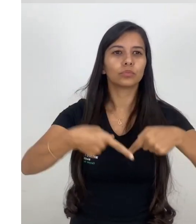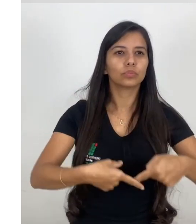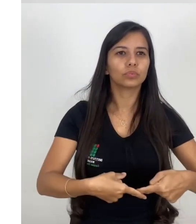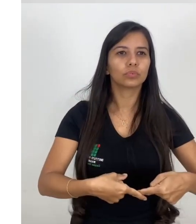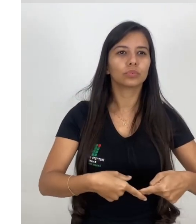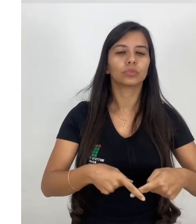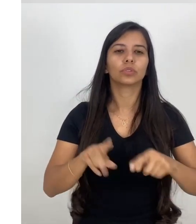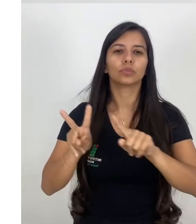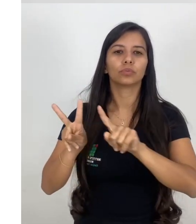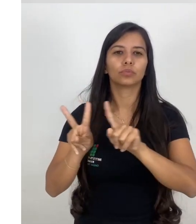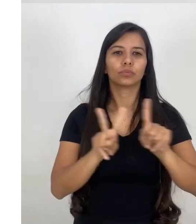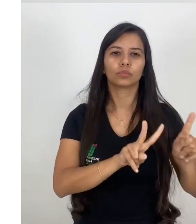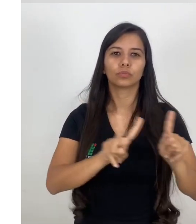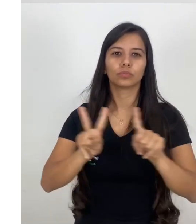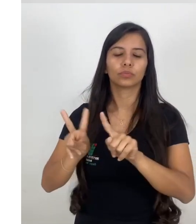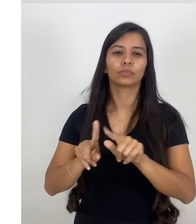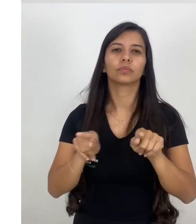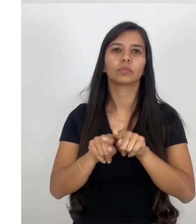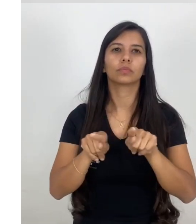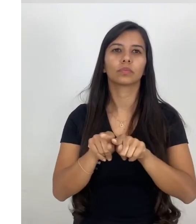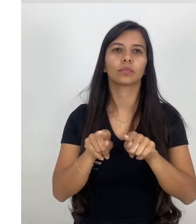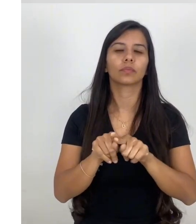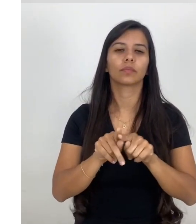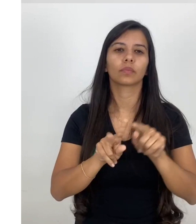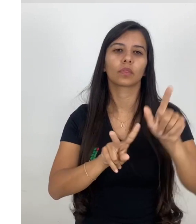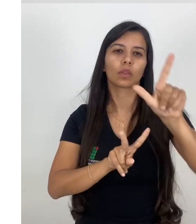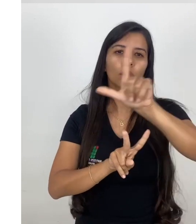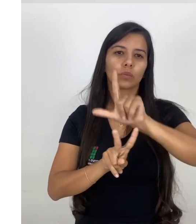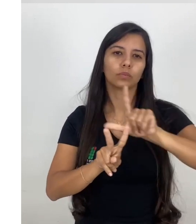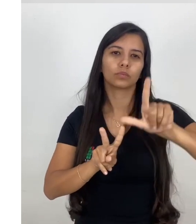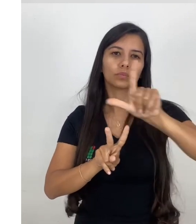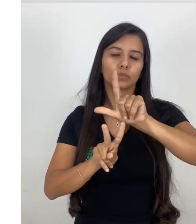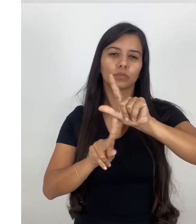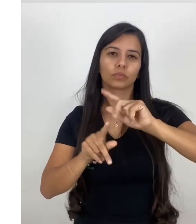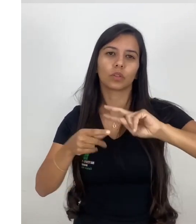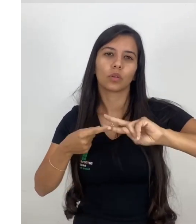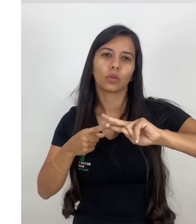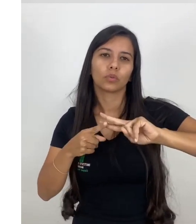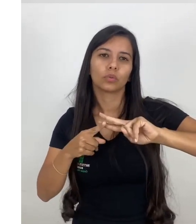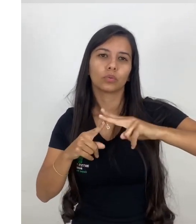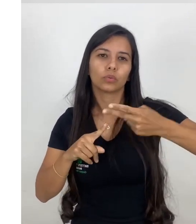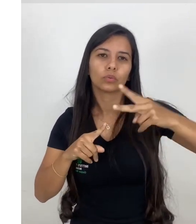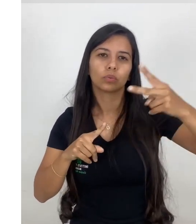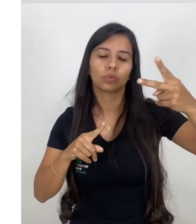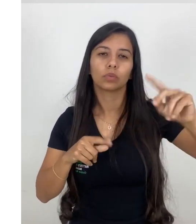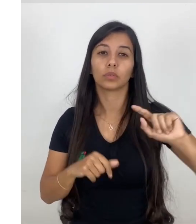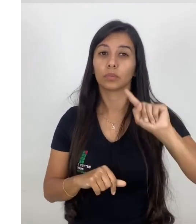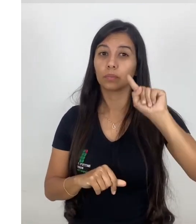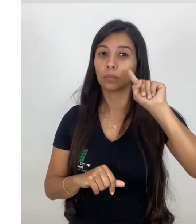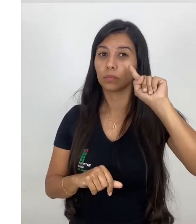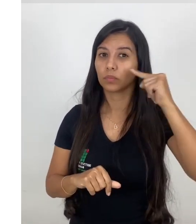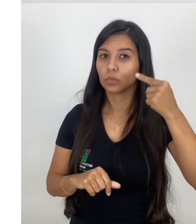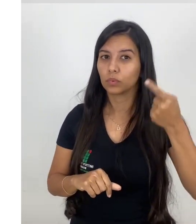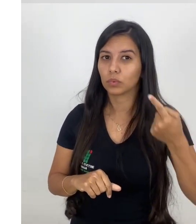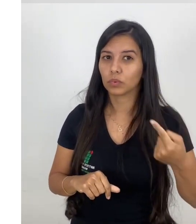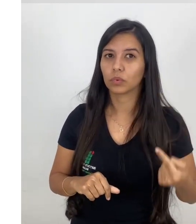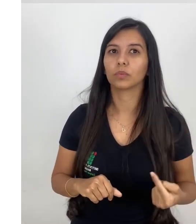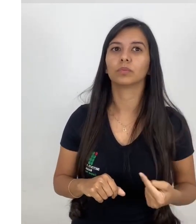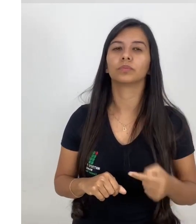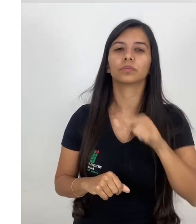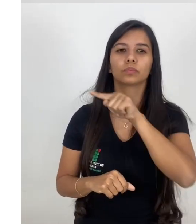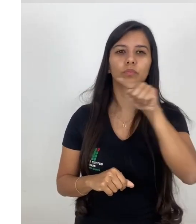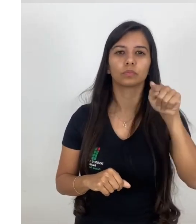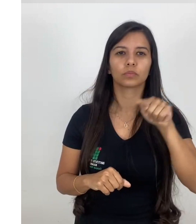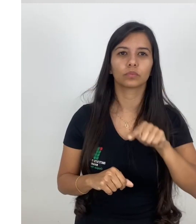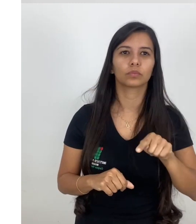diacinese. Leptóteno é quando os cromossomos duplicados eles começam a se condensar.